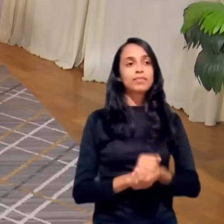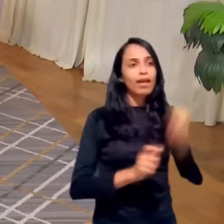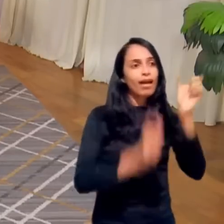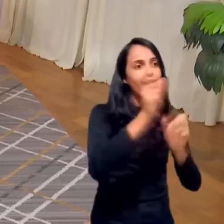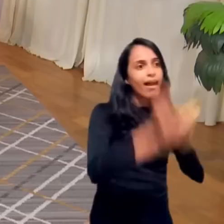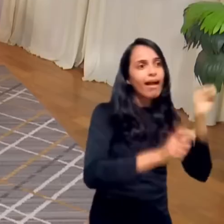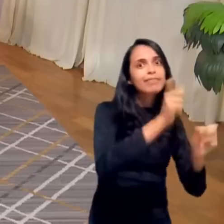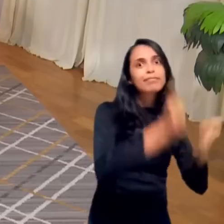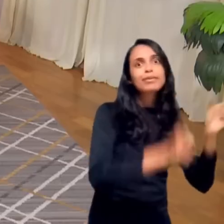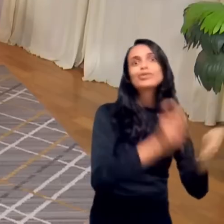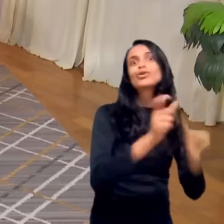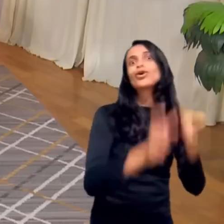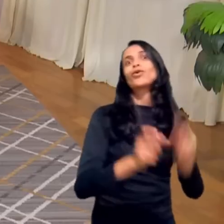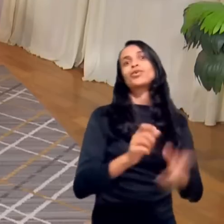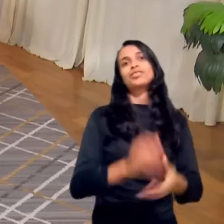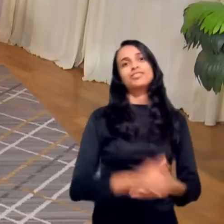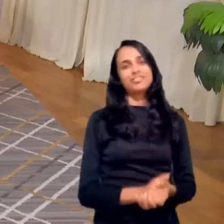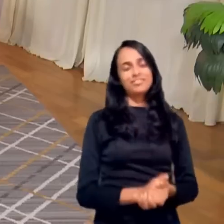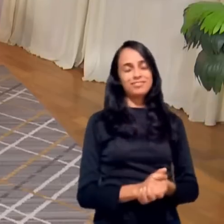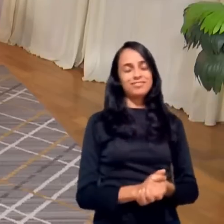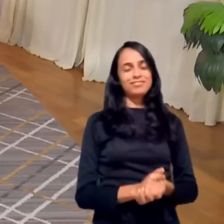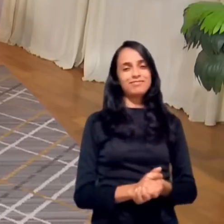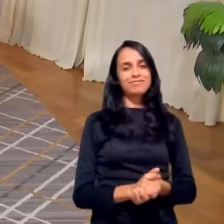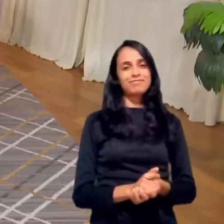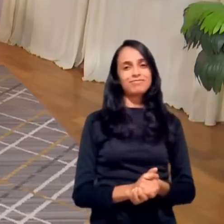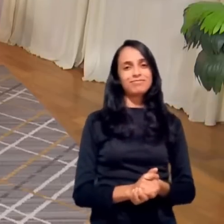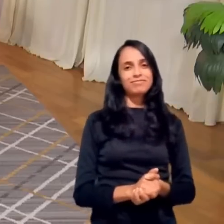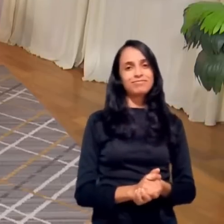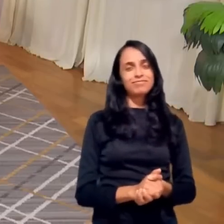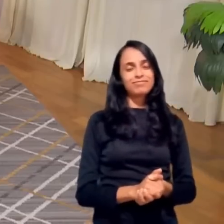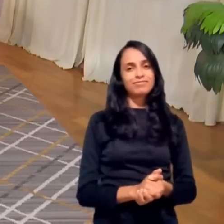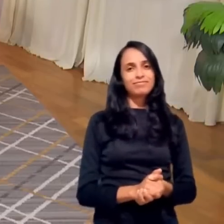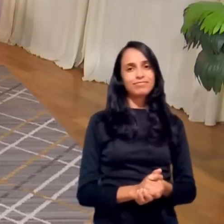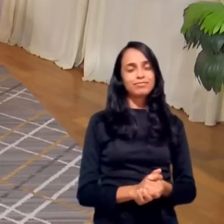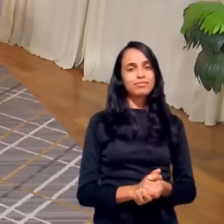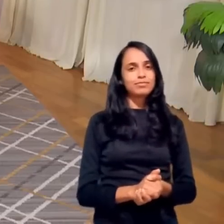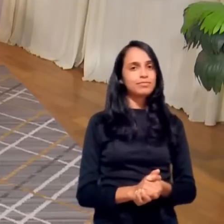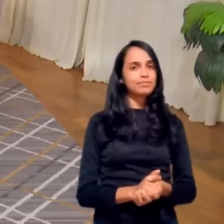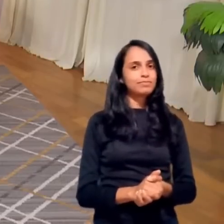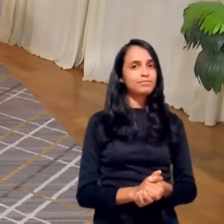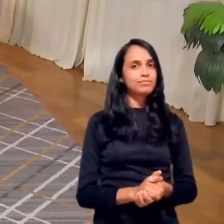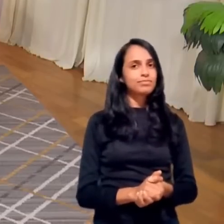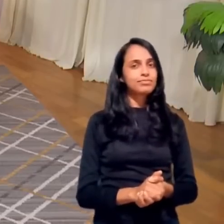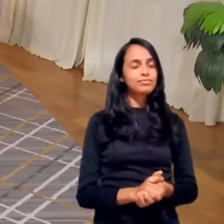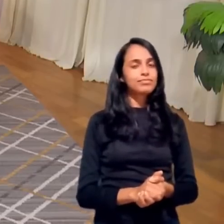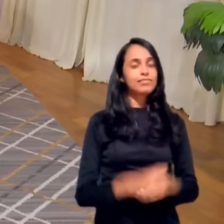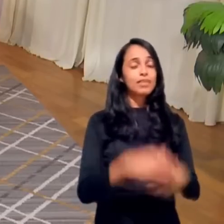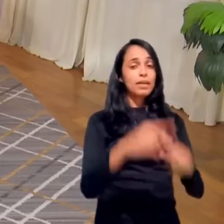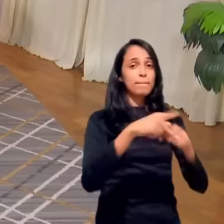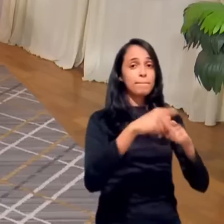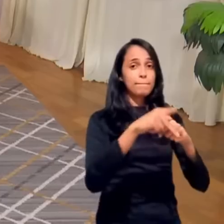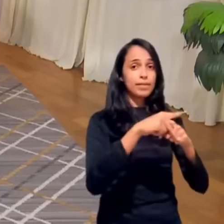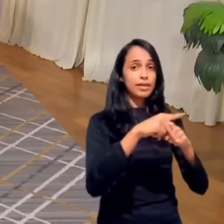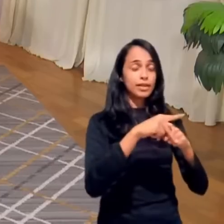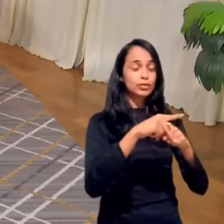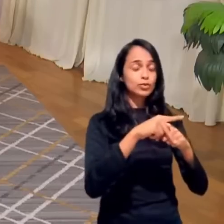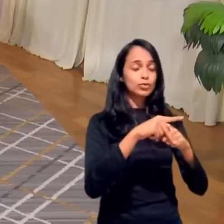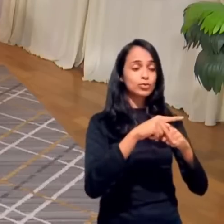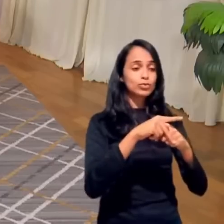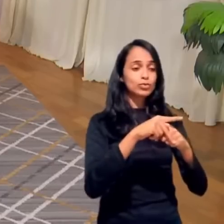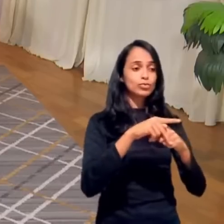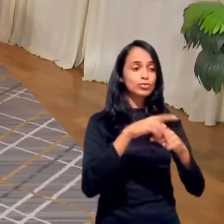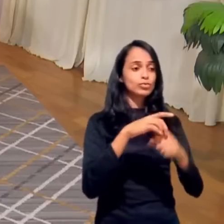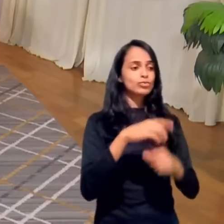Sabiam que Jesus queria ouvir mais de Pedro? E Pedro, surpreso, ouviu mais